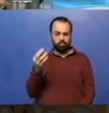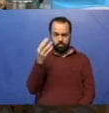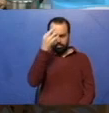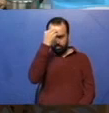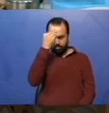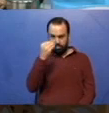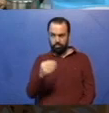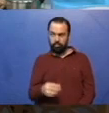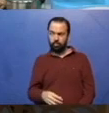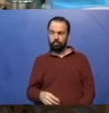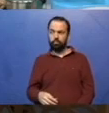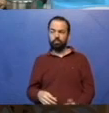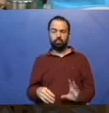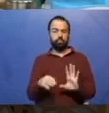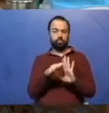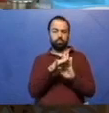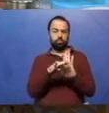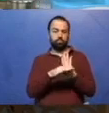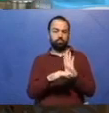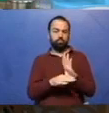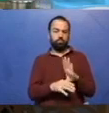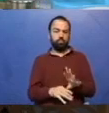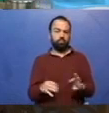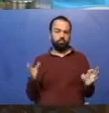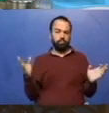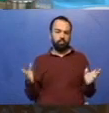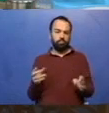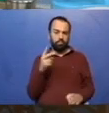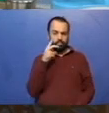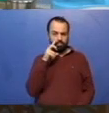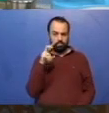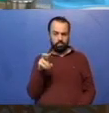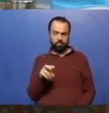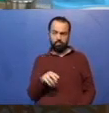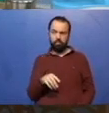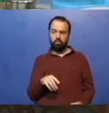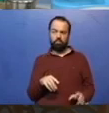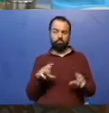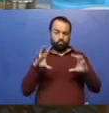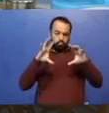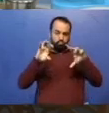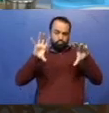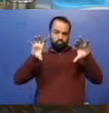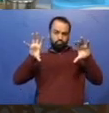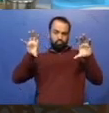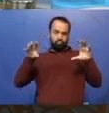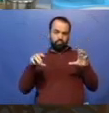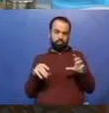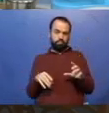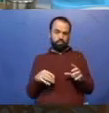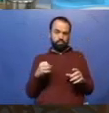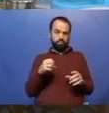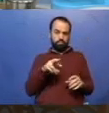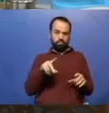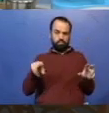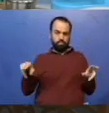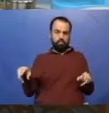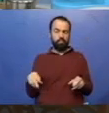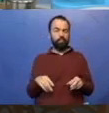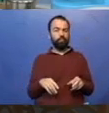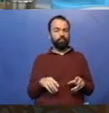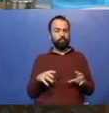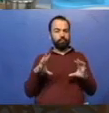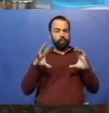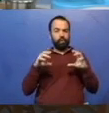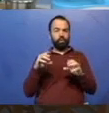Vamos memorizar os temas da videoaula. Hoje nós aprendemos sobre as nuvens, muito legal, né? Os tipos de nuvens, as nuvens